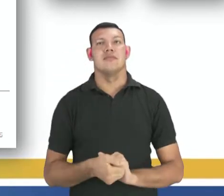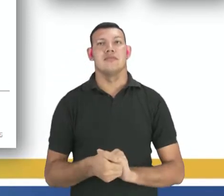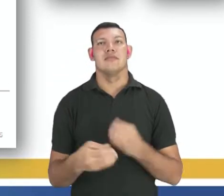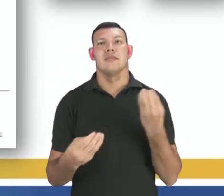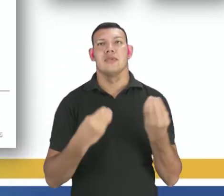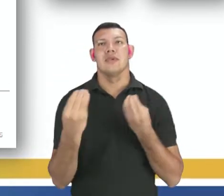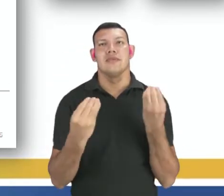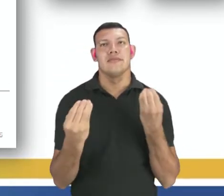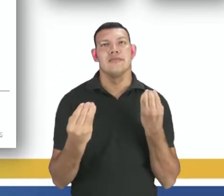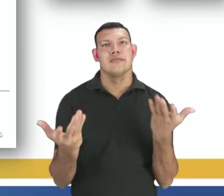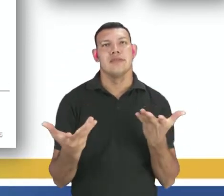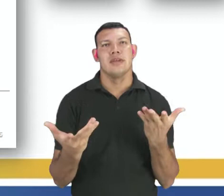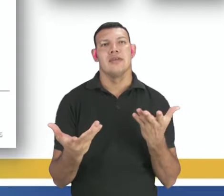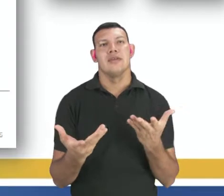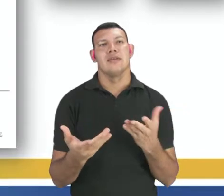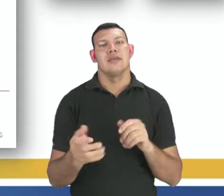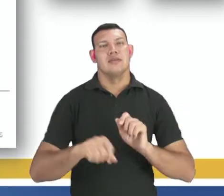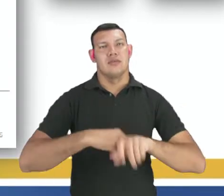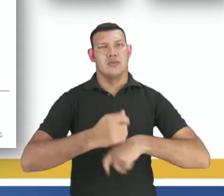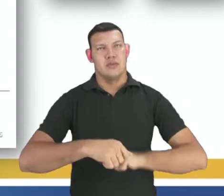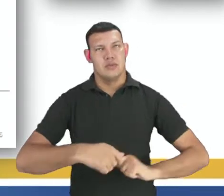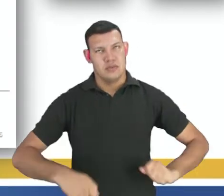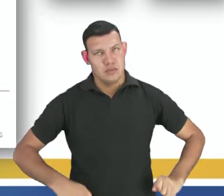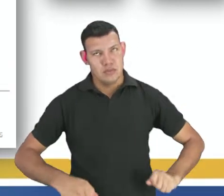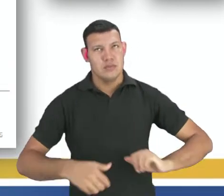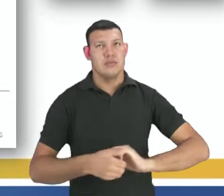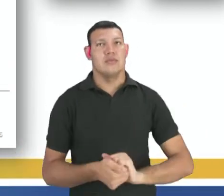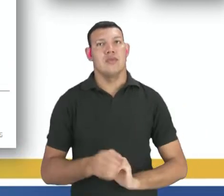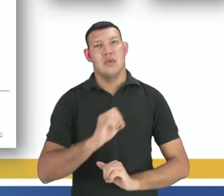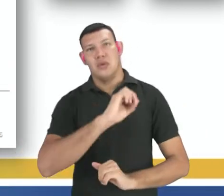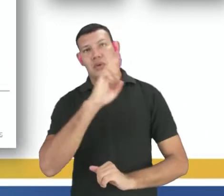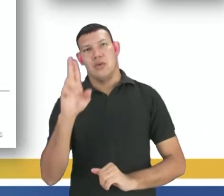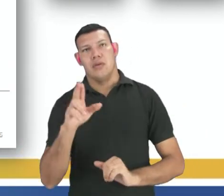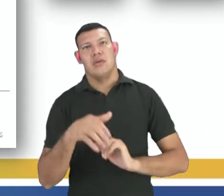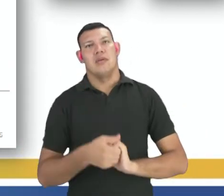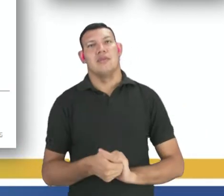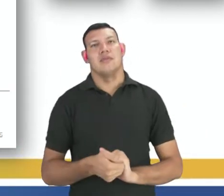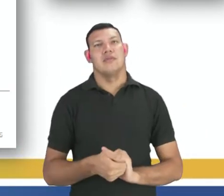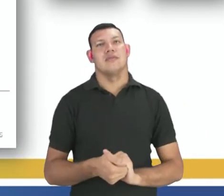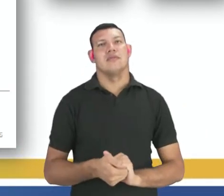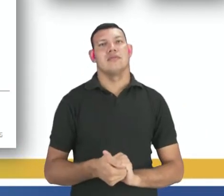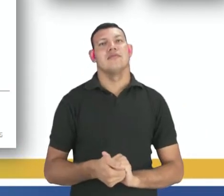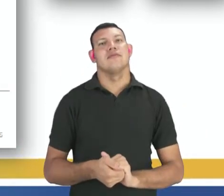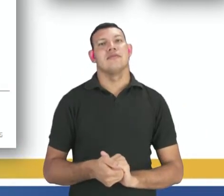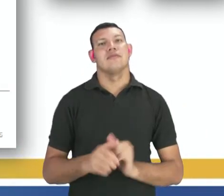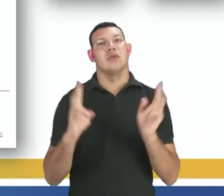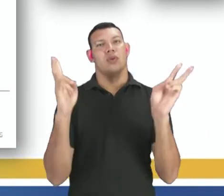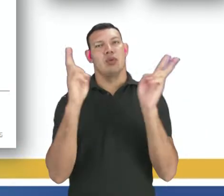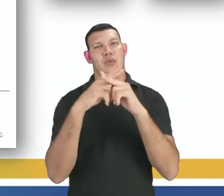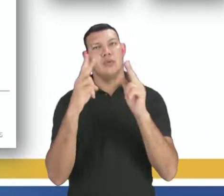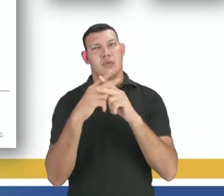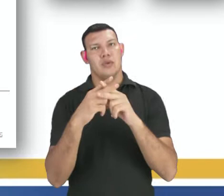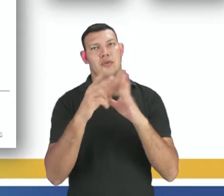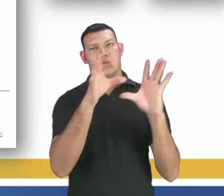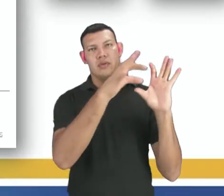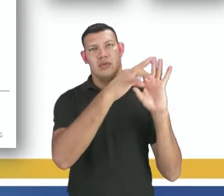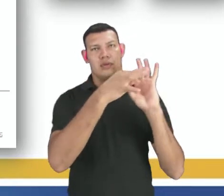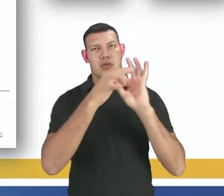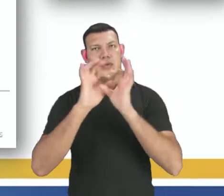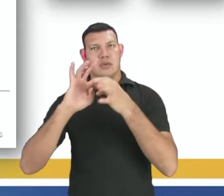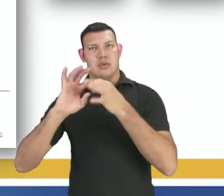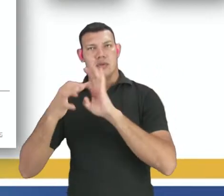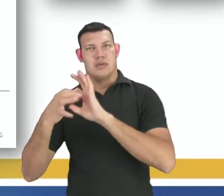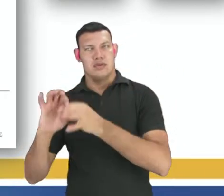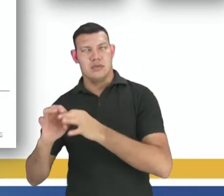com o Victor, ou então até mesmo com a Aline Silva, que é a luta olímpica, né? Que seria uma luta,